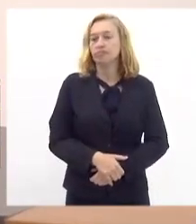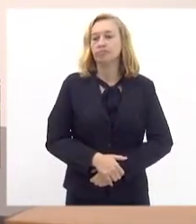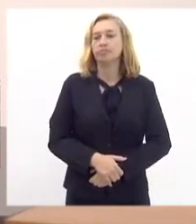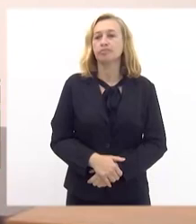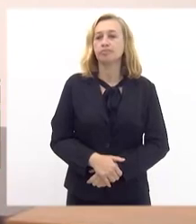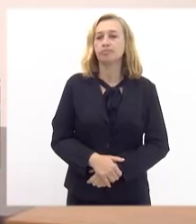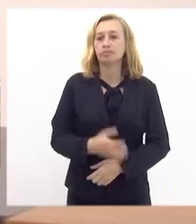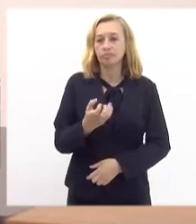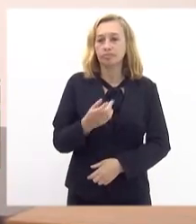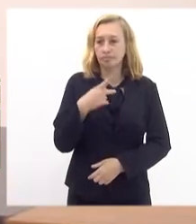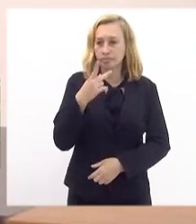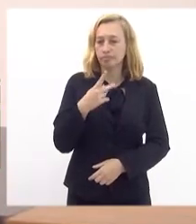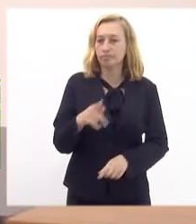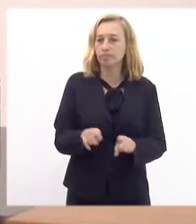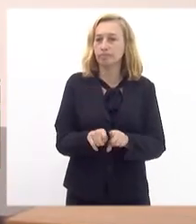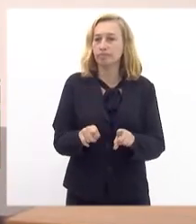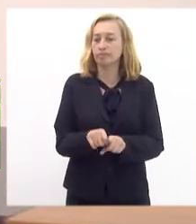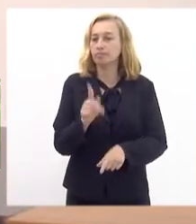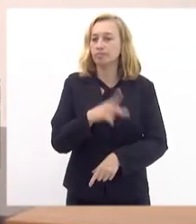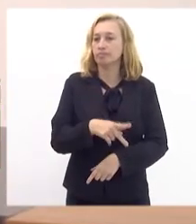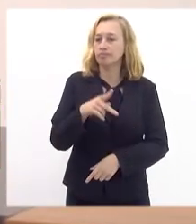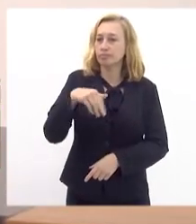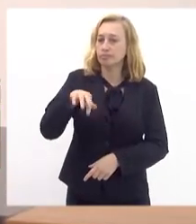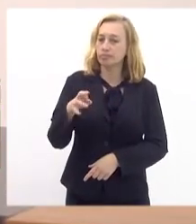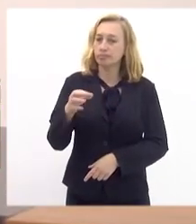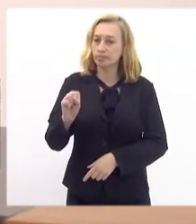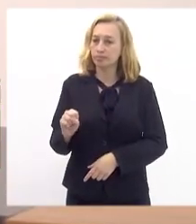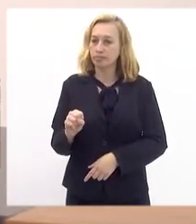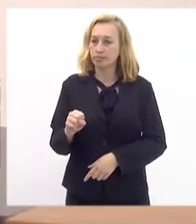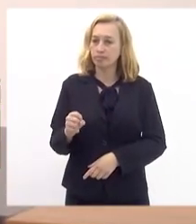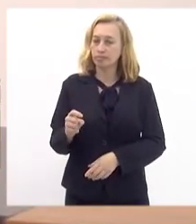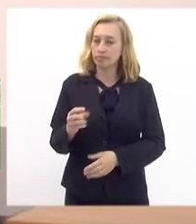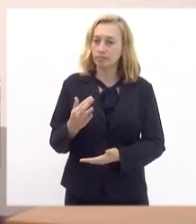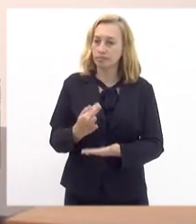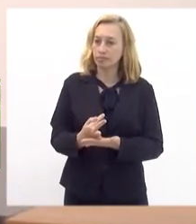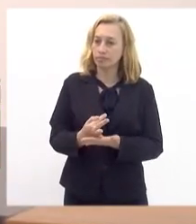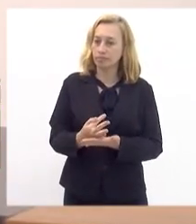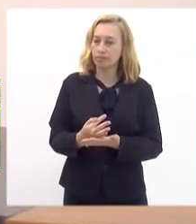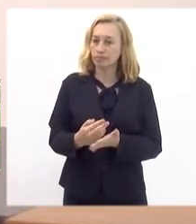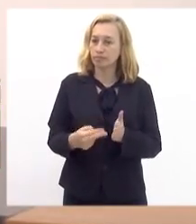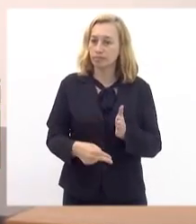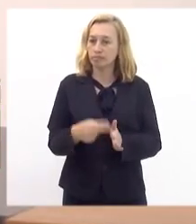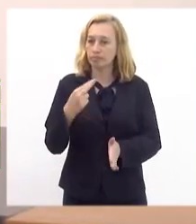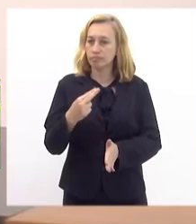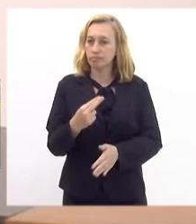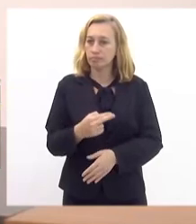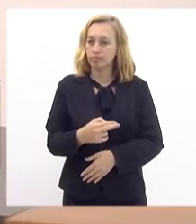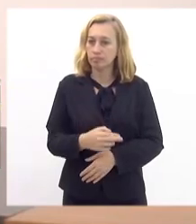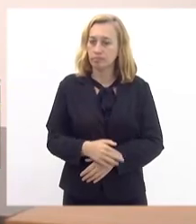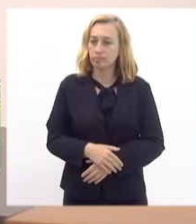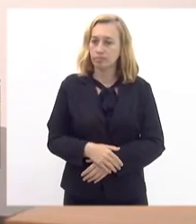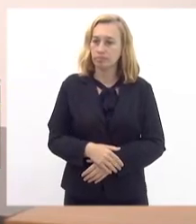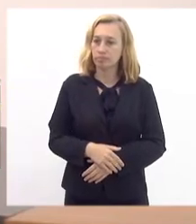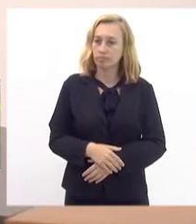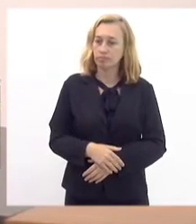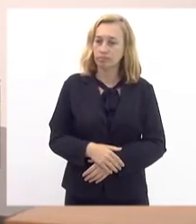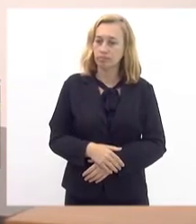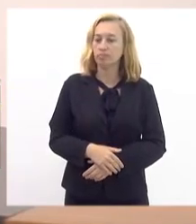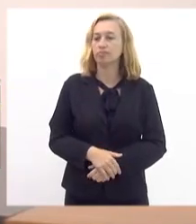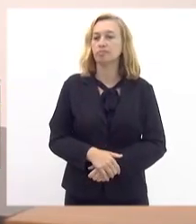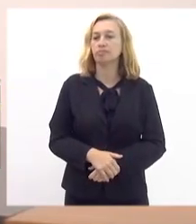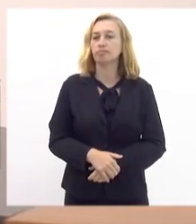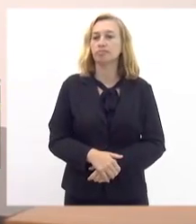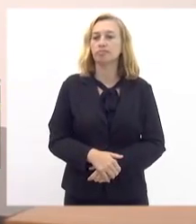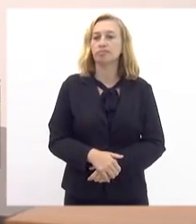parecer quero dizer também que o professor Maurício tolmasquim não está aqui porque ele fez uma cirurgia e está se recuperando essa